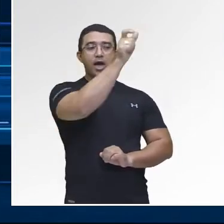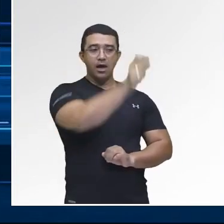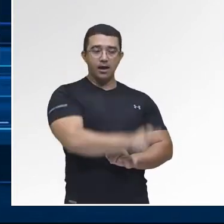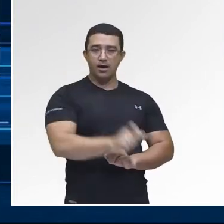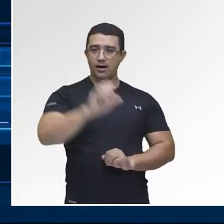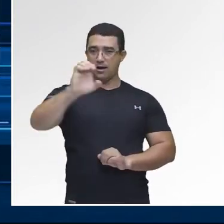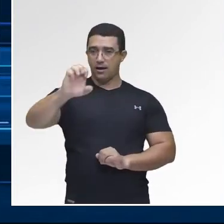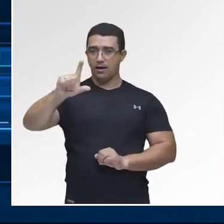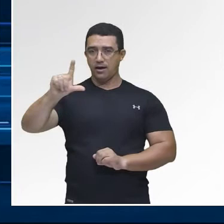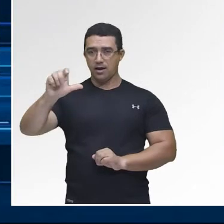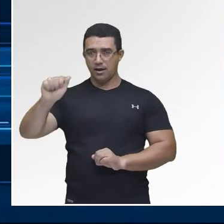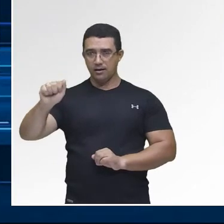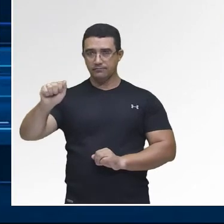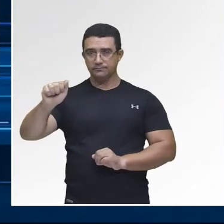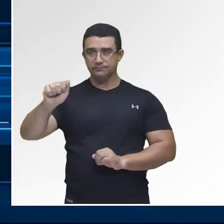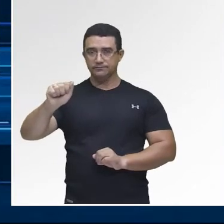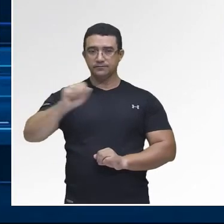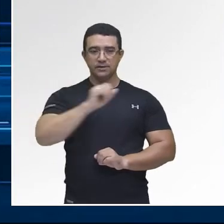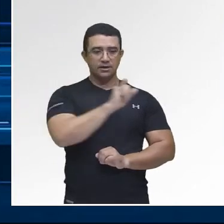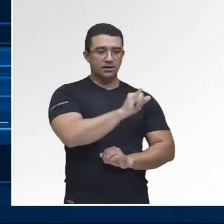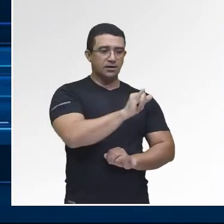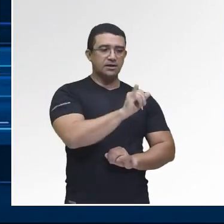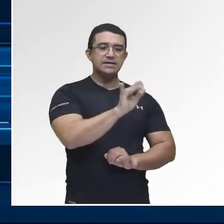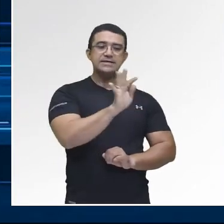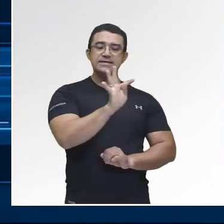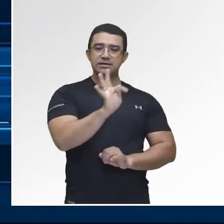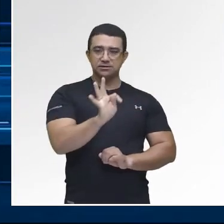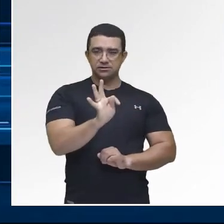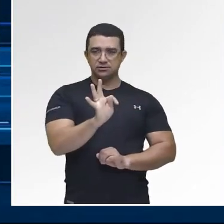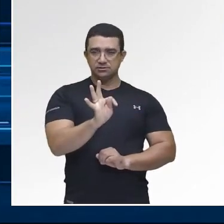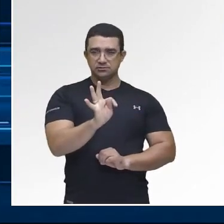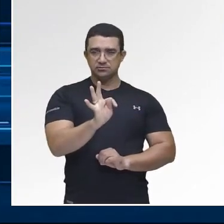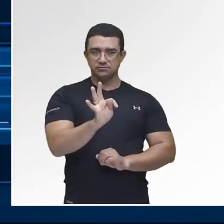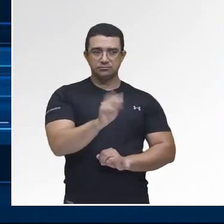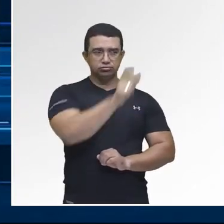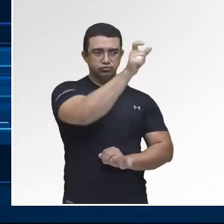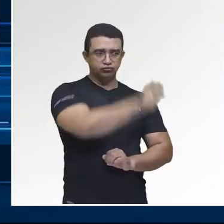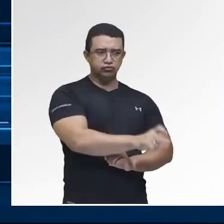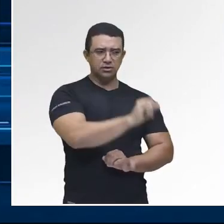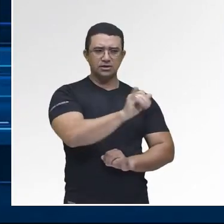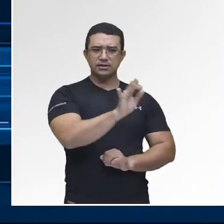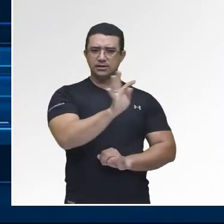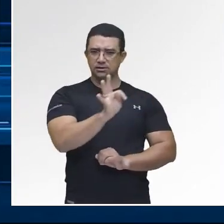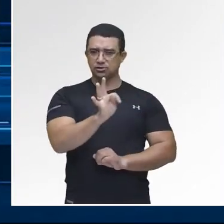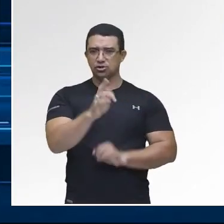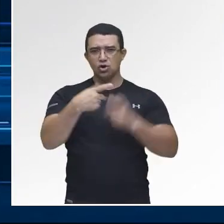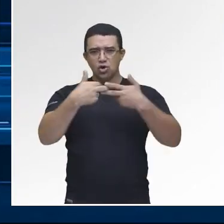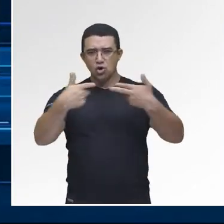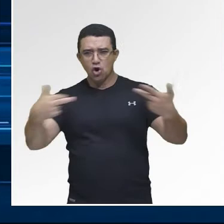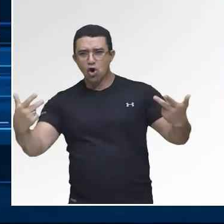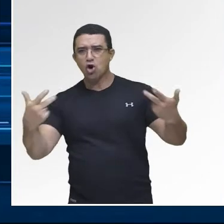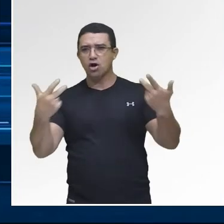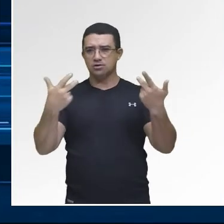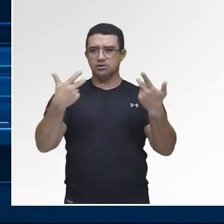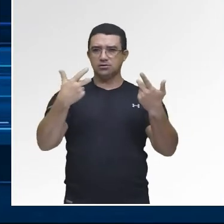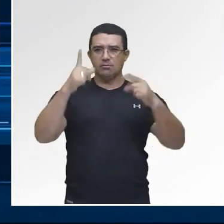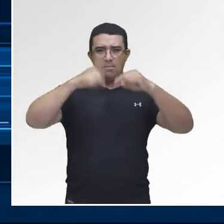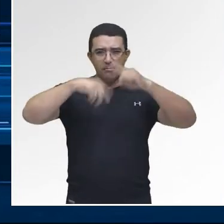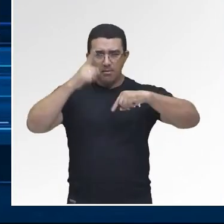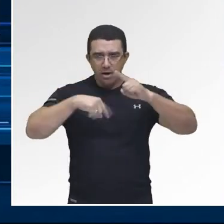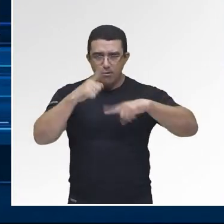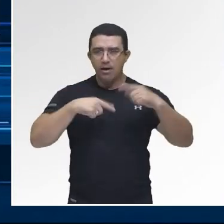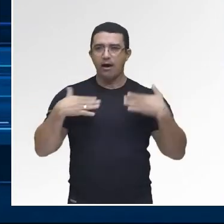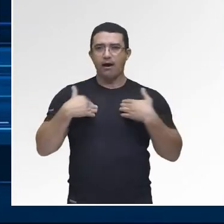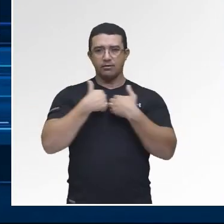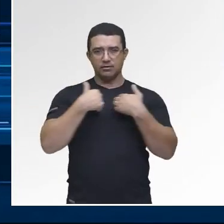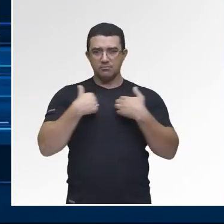continua igual. She has not read War and Peace. Ela não leu, né, Guerra e Paz. Repare,